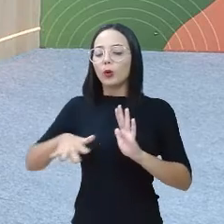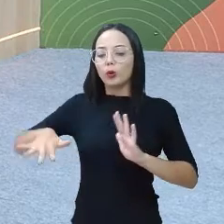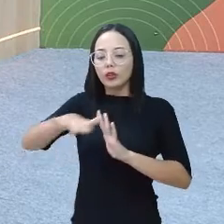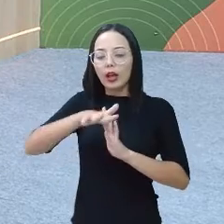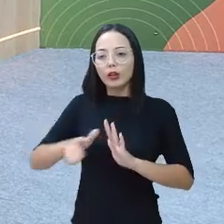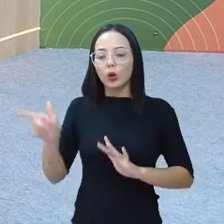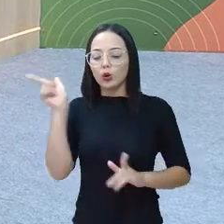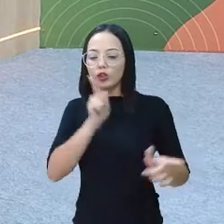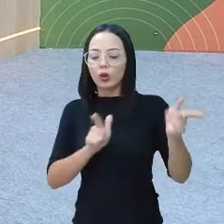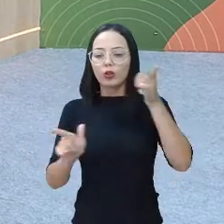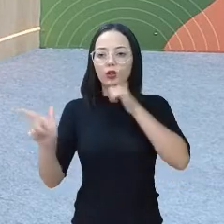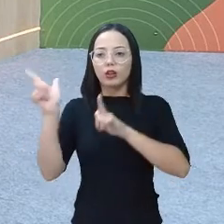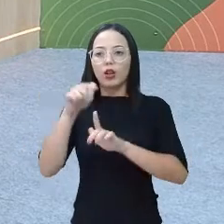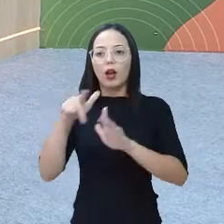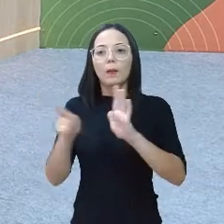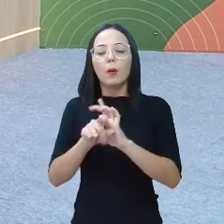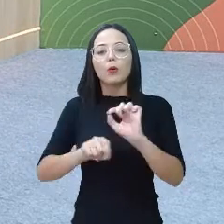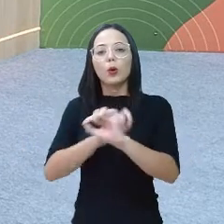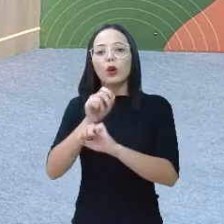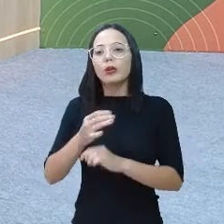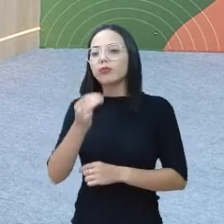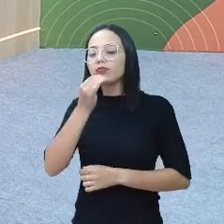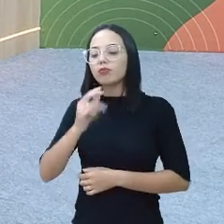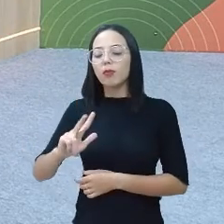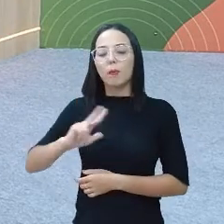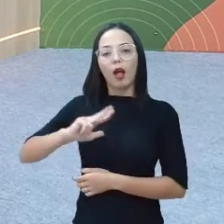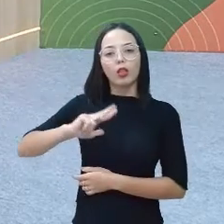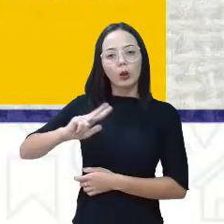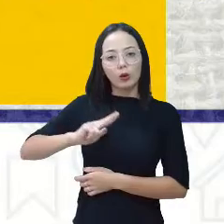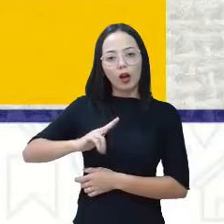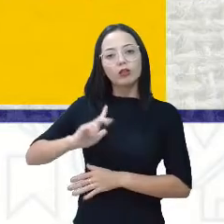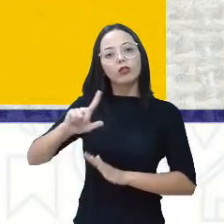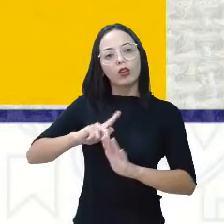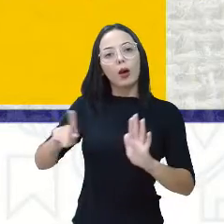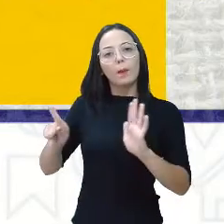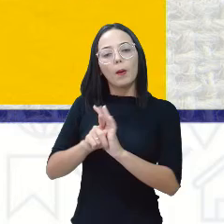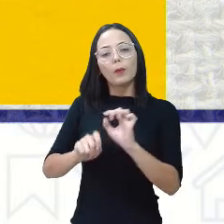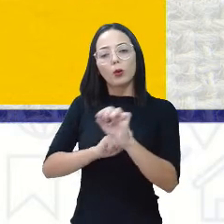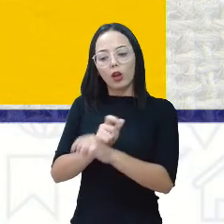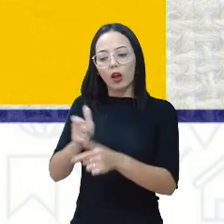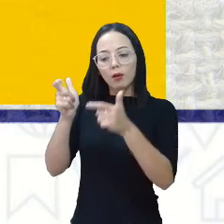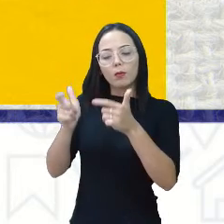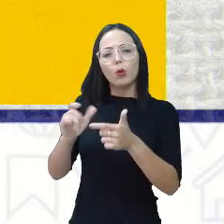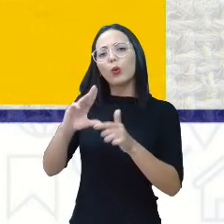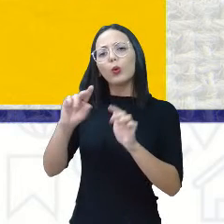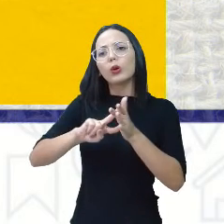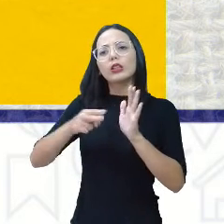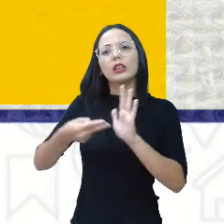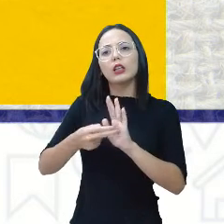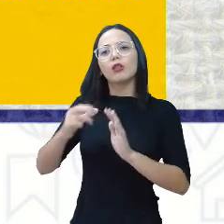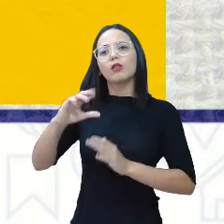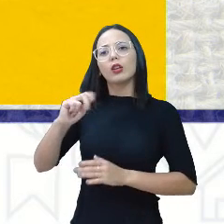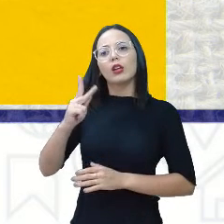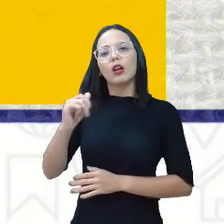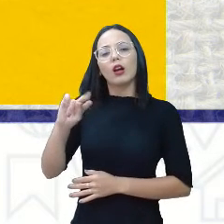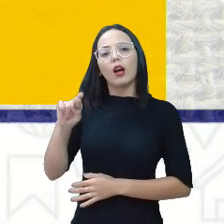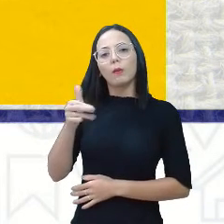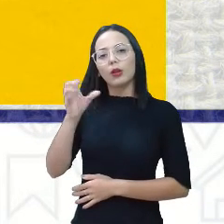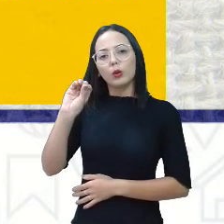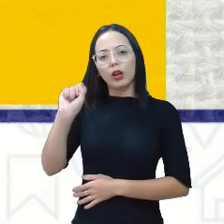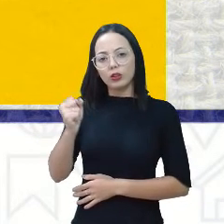territórios conquistados eram entregues a particulares, né? Então, existiam as capitulações. O que era capitulação?